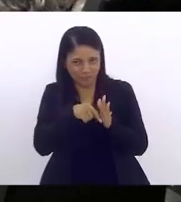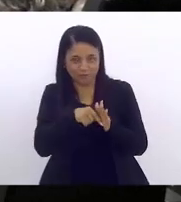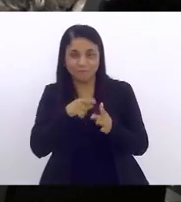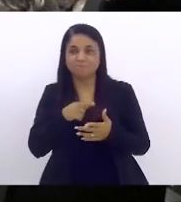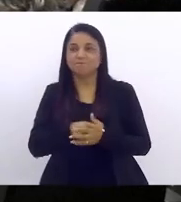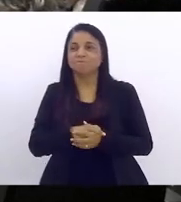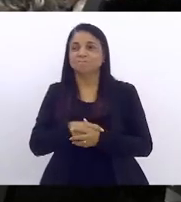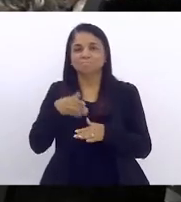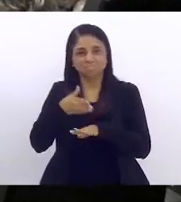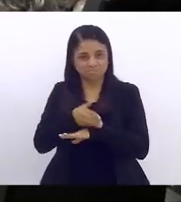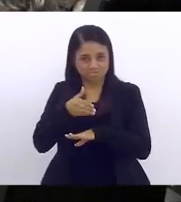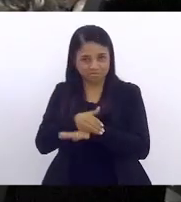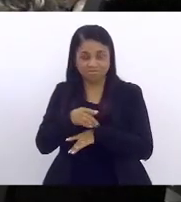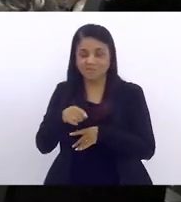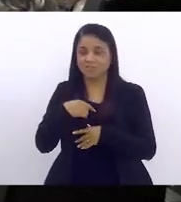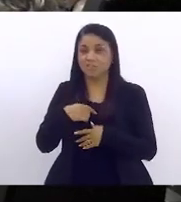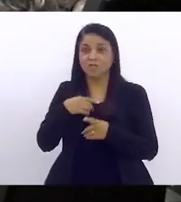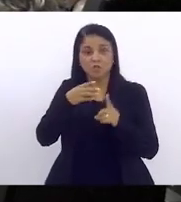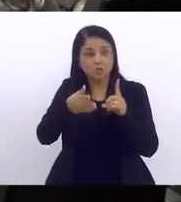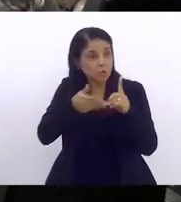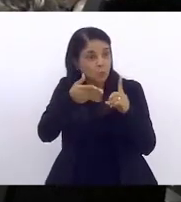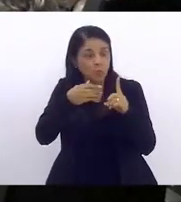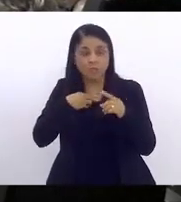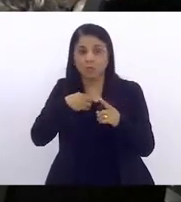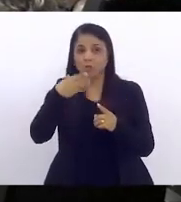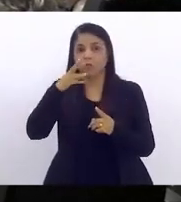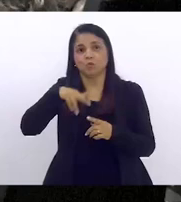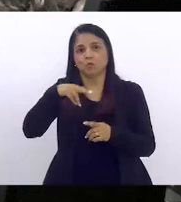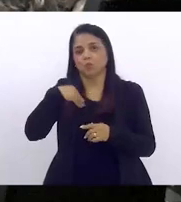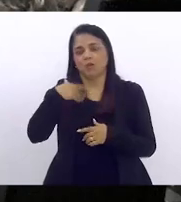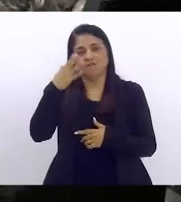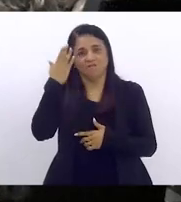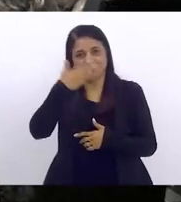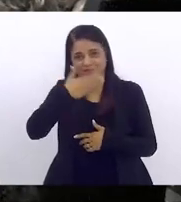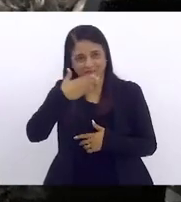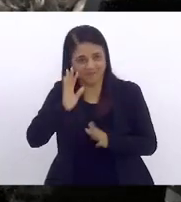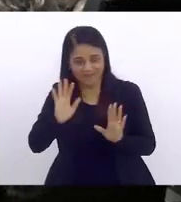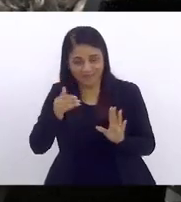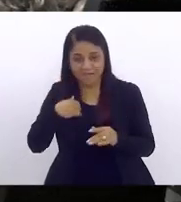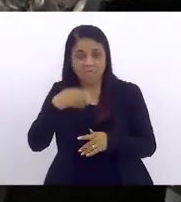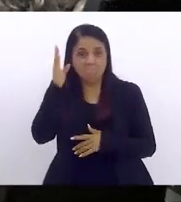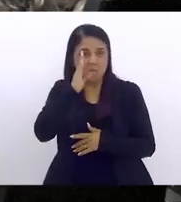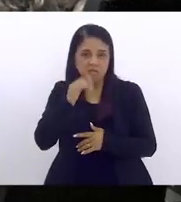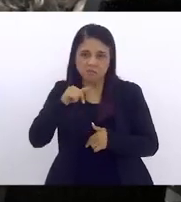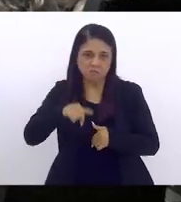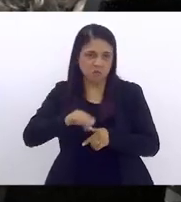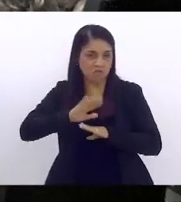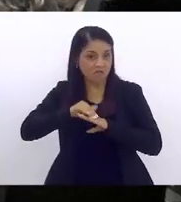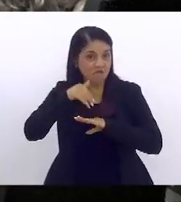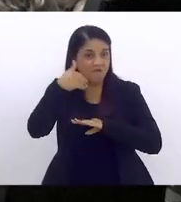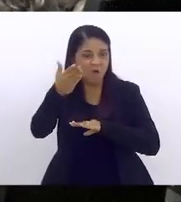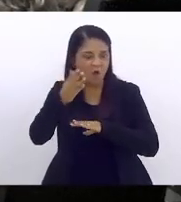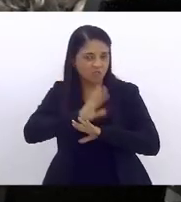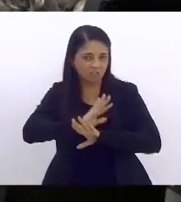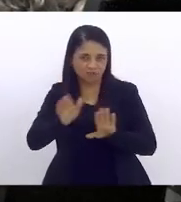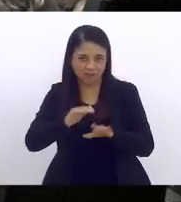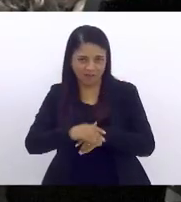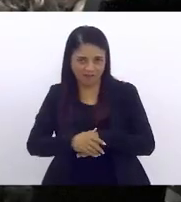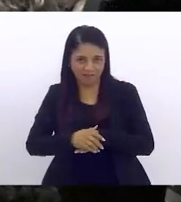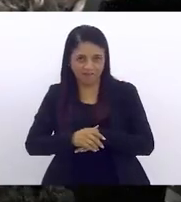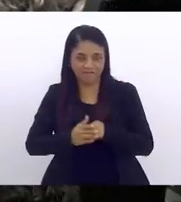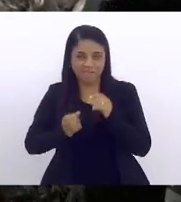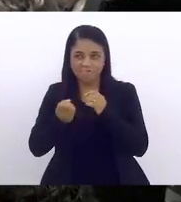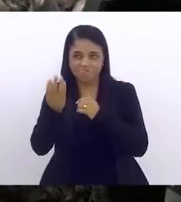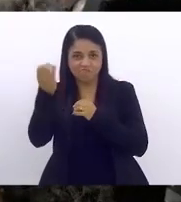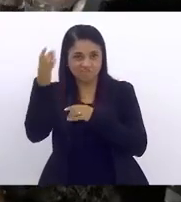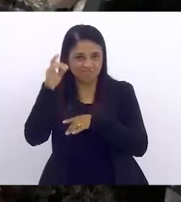grupo, tem doulas ali que eu nunca nem vi, que eu acho que não são nem mais atuantes, umas não estão nem no Brasil. E eu fiquei assim bem encantada